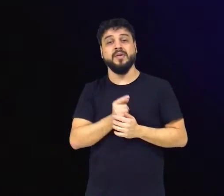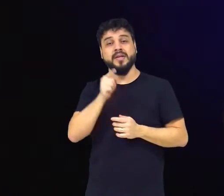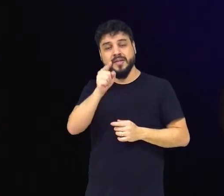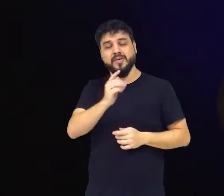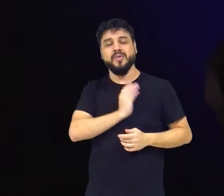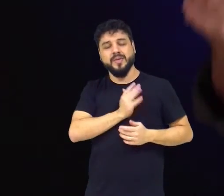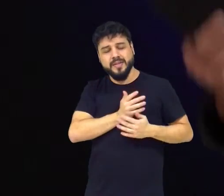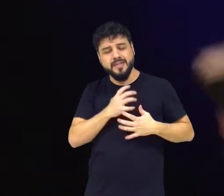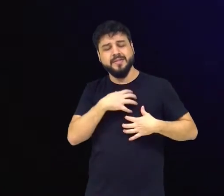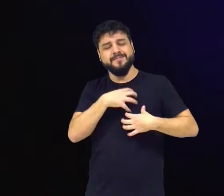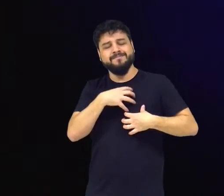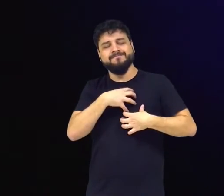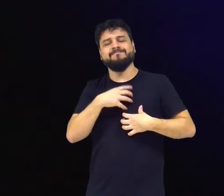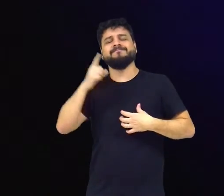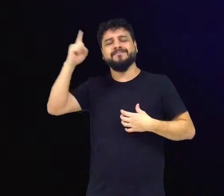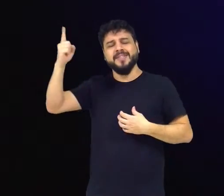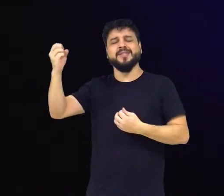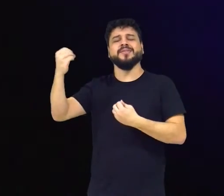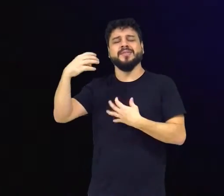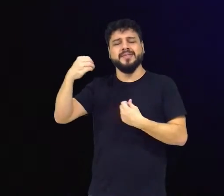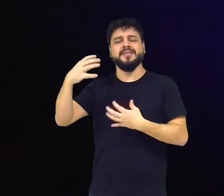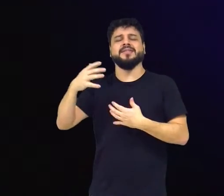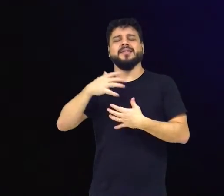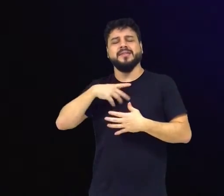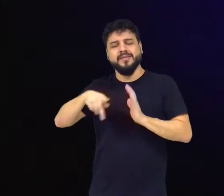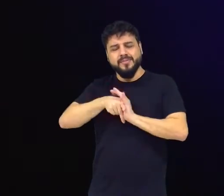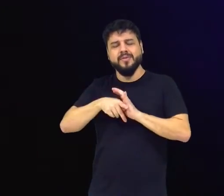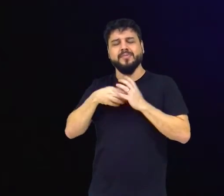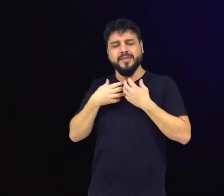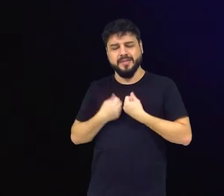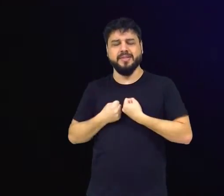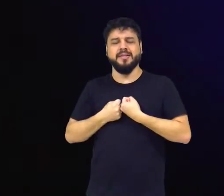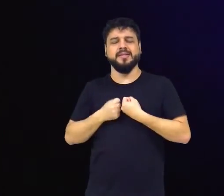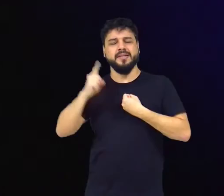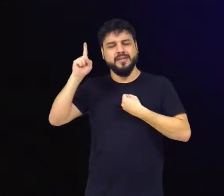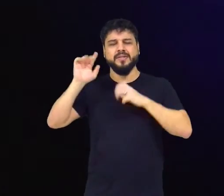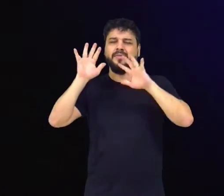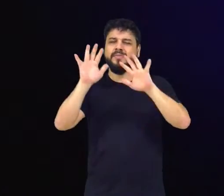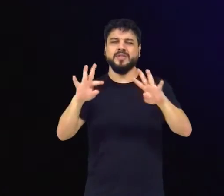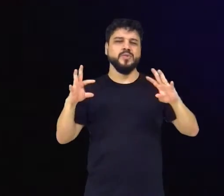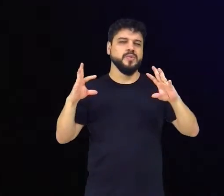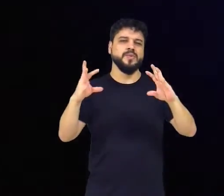germinar e crescer uma árvore frondosa para a glória de Deus. Que Deus abençoe a todos em nome de Jesus.